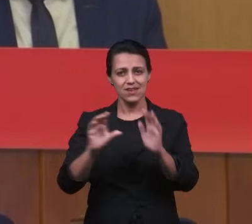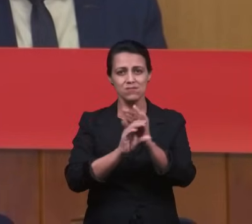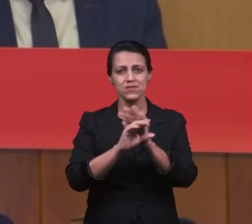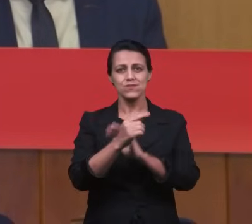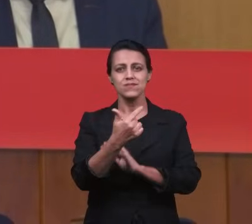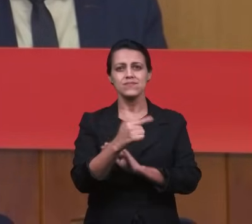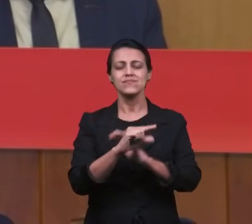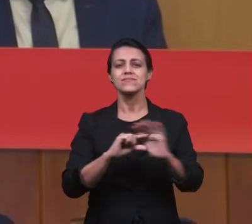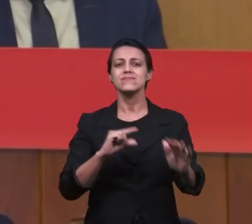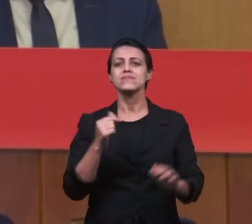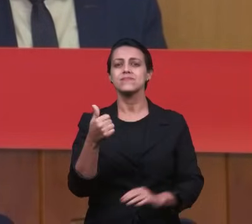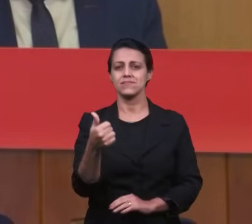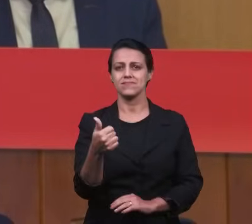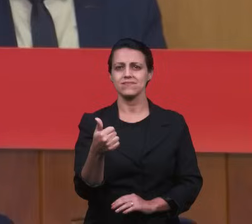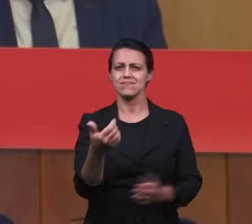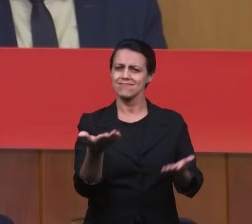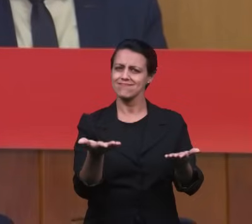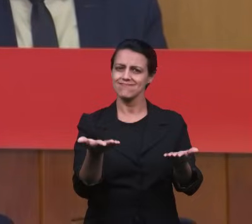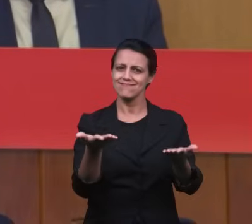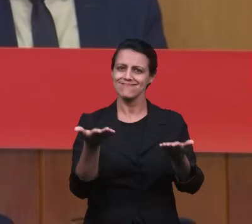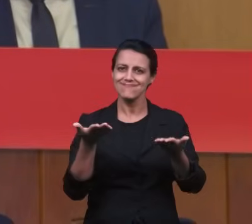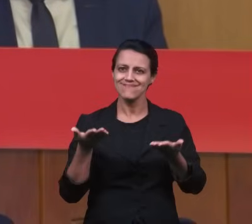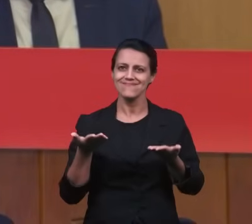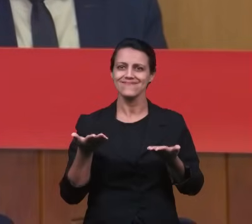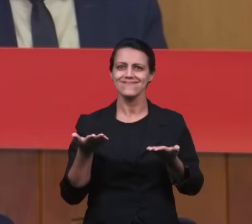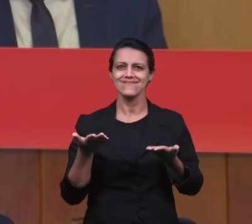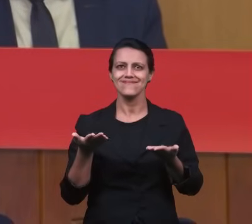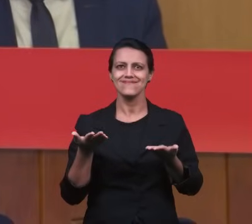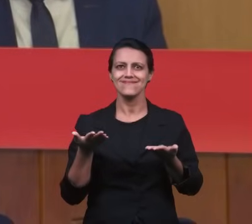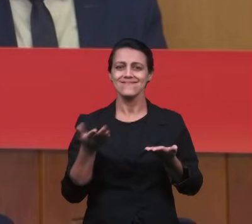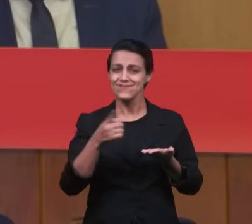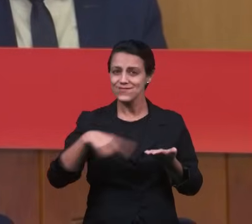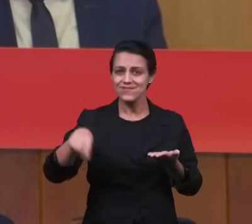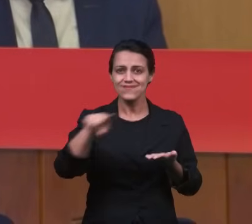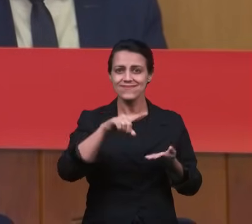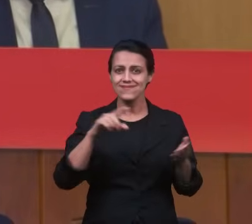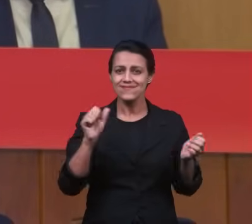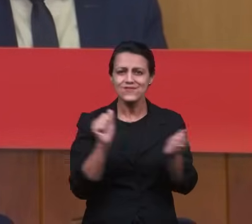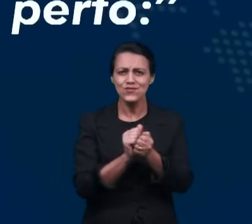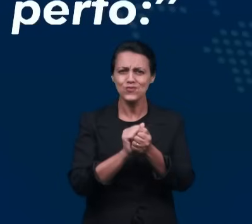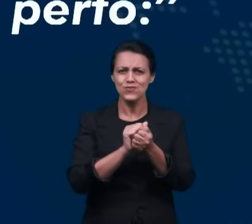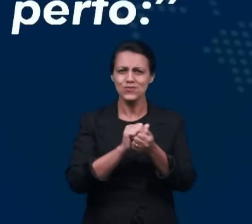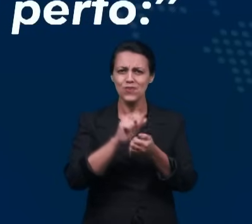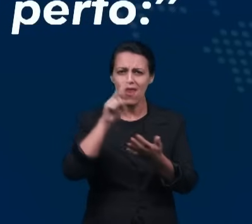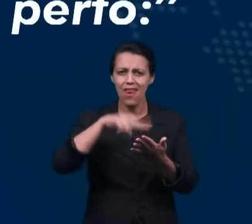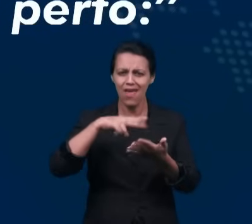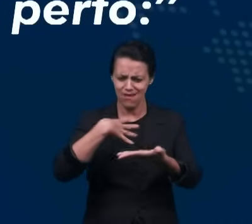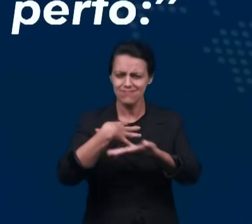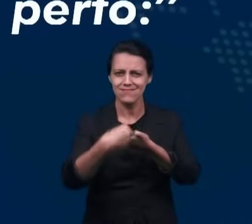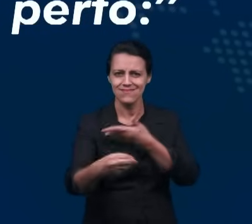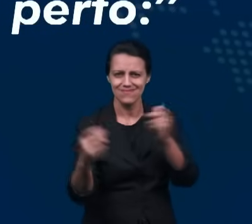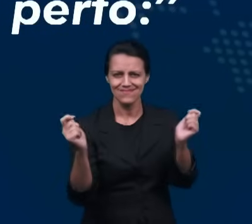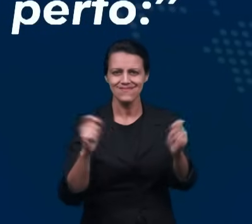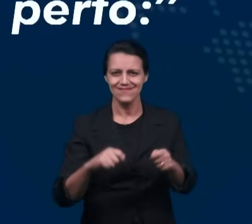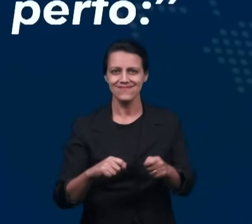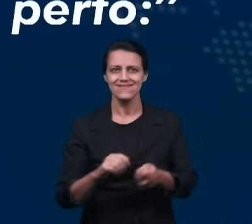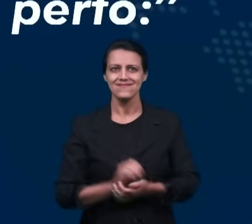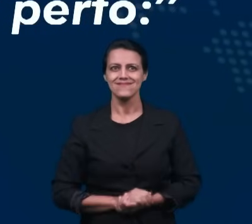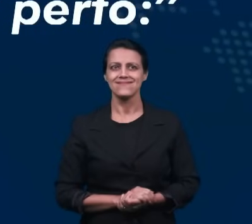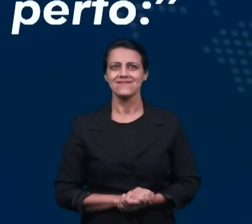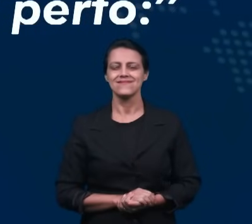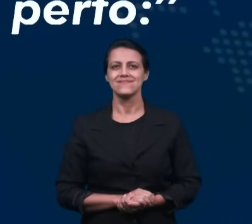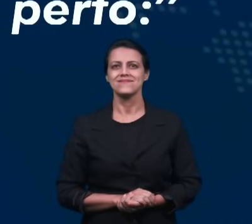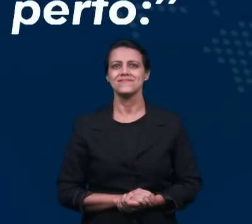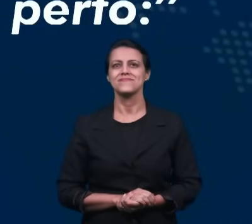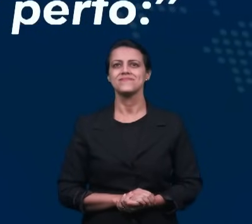verso 1. E eu convido a todos para lermos bem forte, para encerrarmos essa primeira